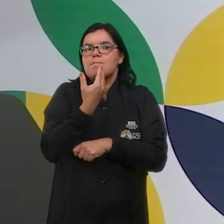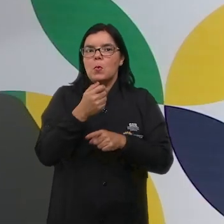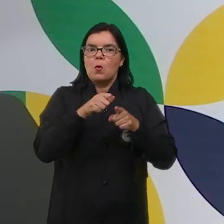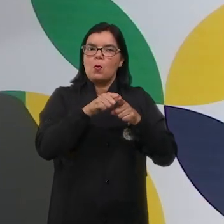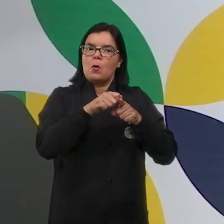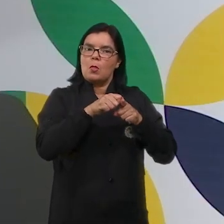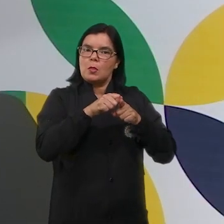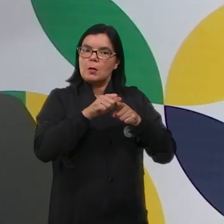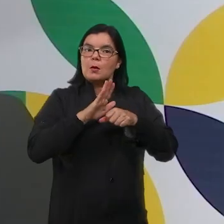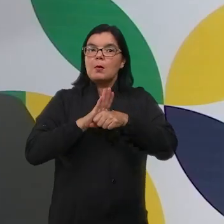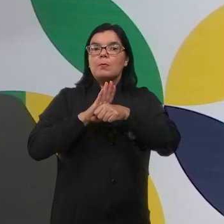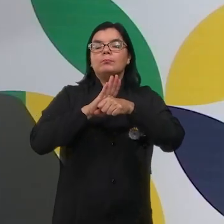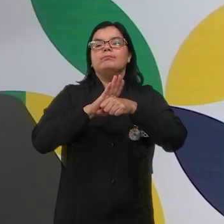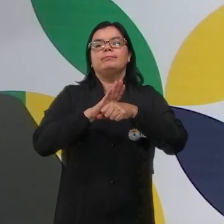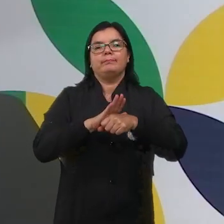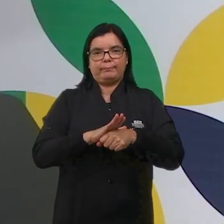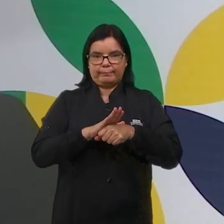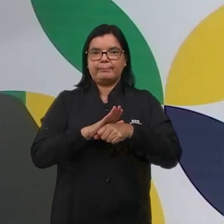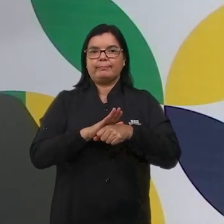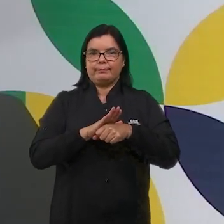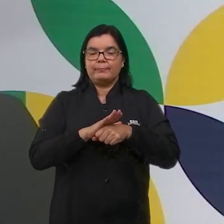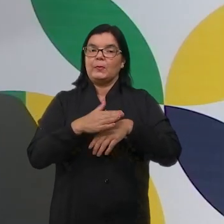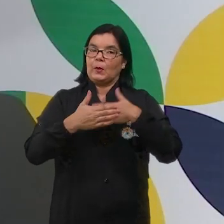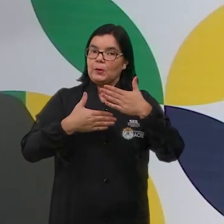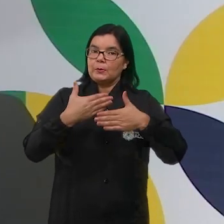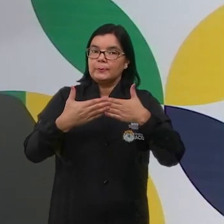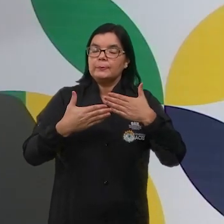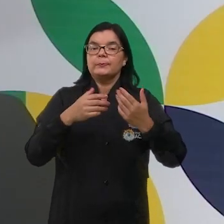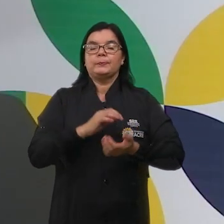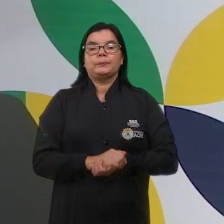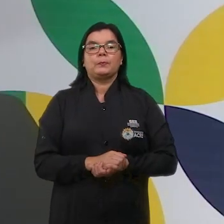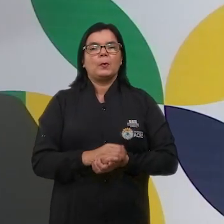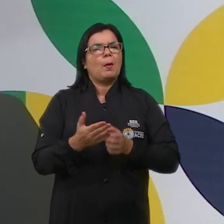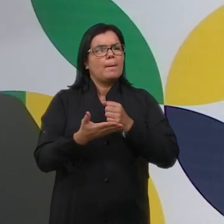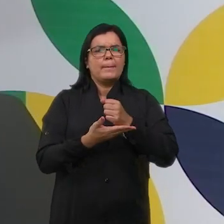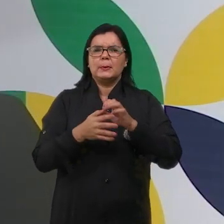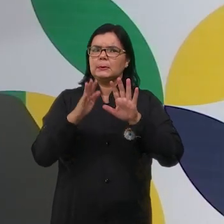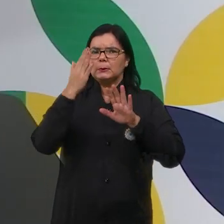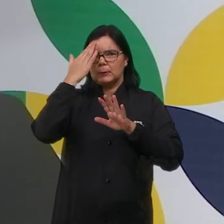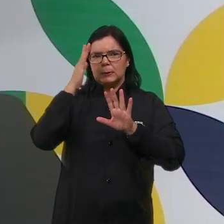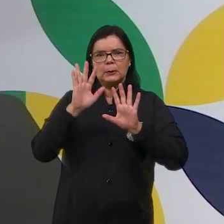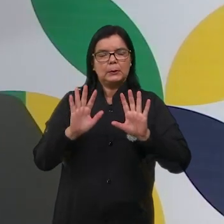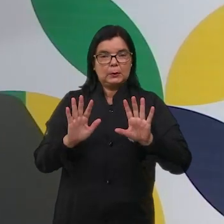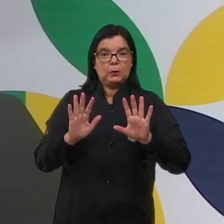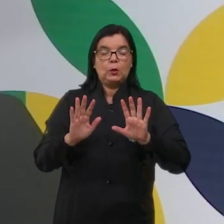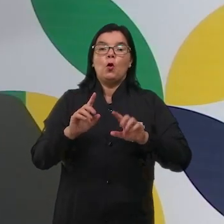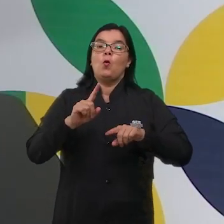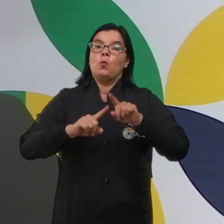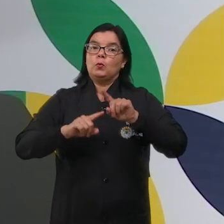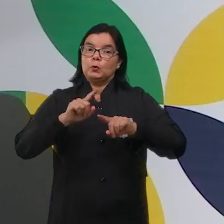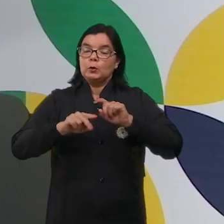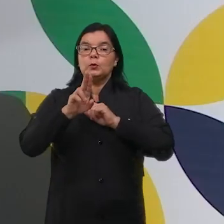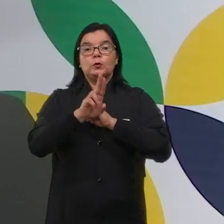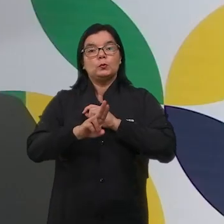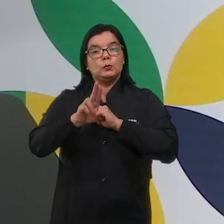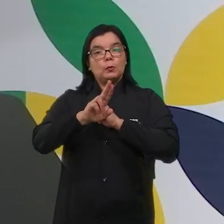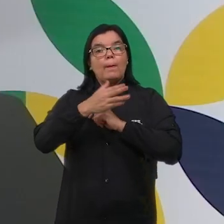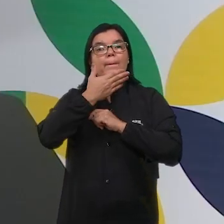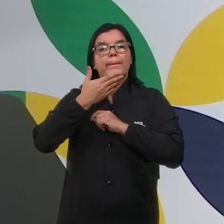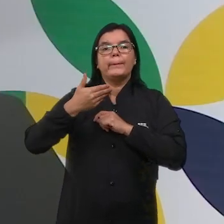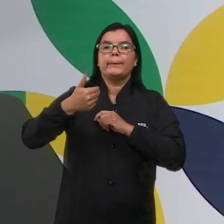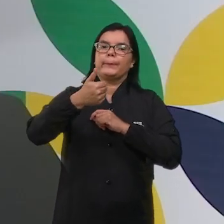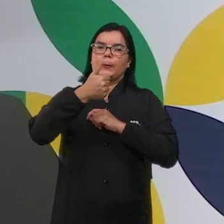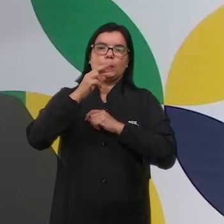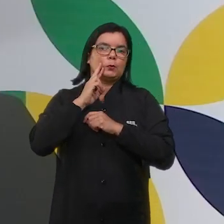porque ele vai me auxiliar nessa corrida. É basicamente entender isso. Um instrumento que eu vou utilizar para obter um